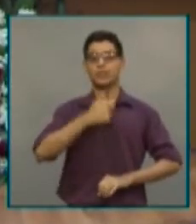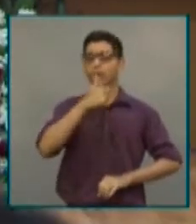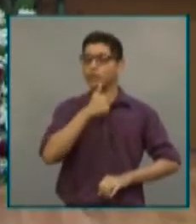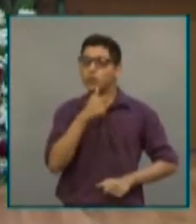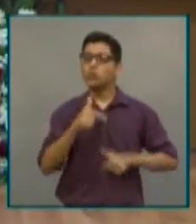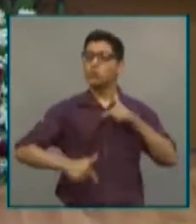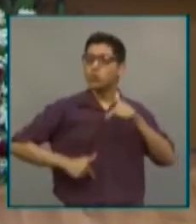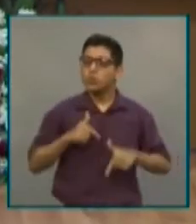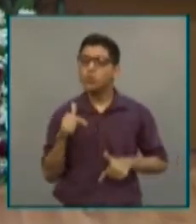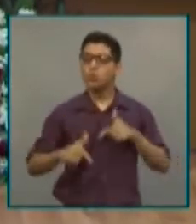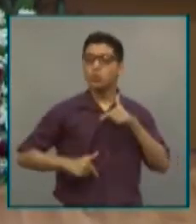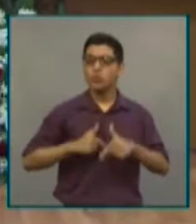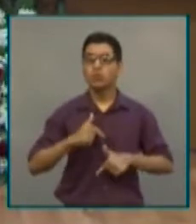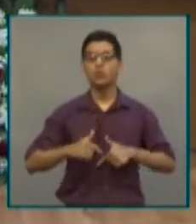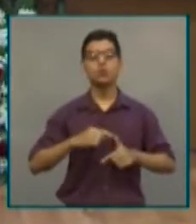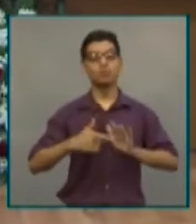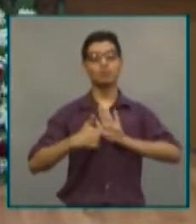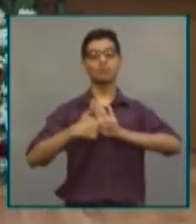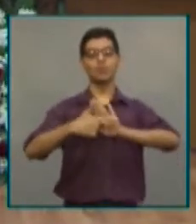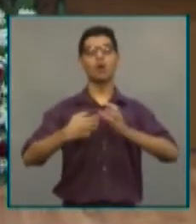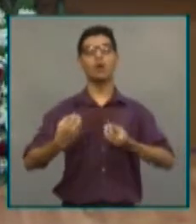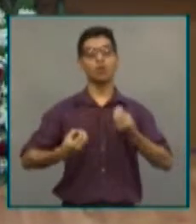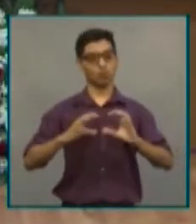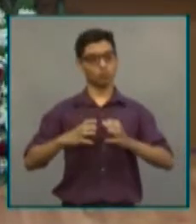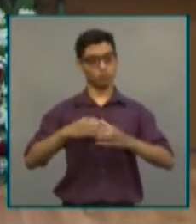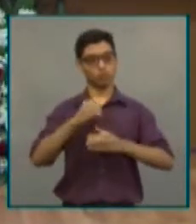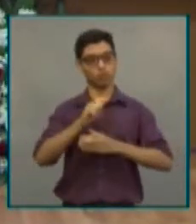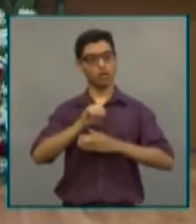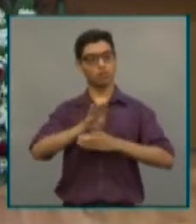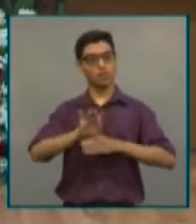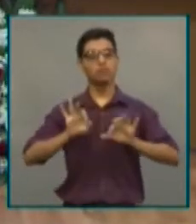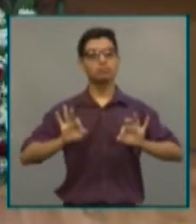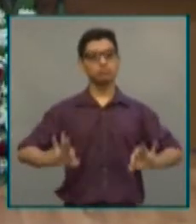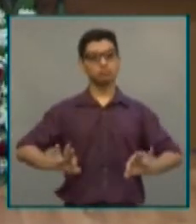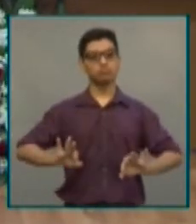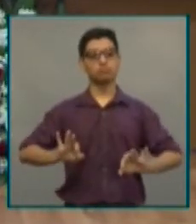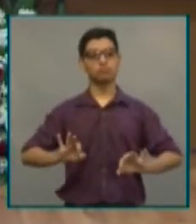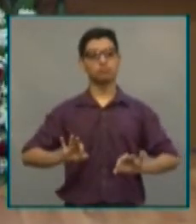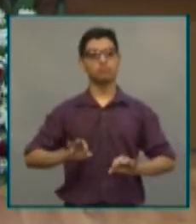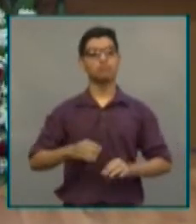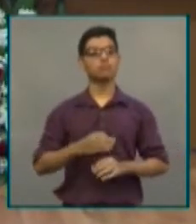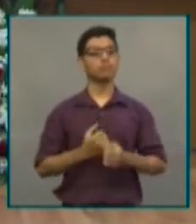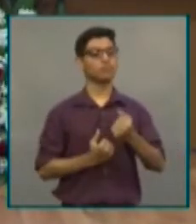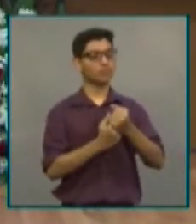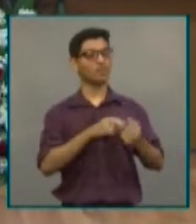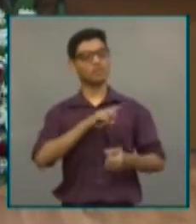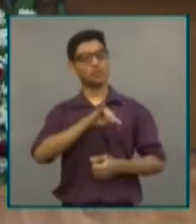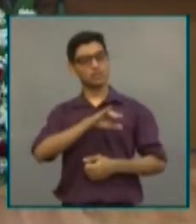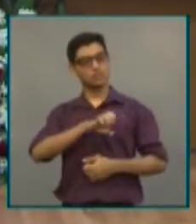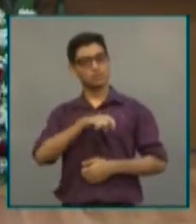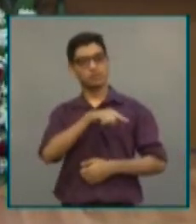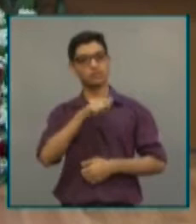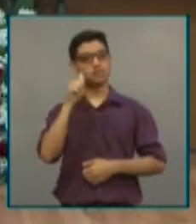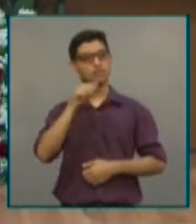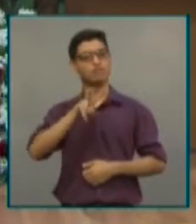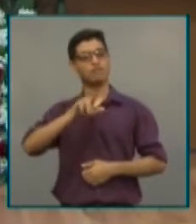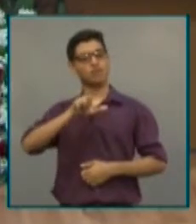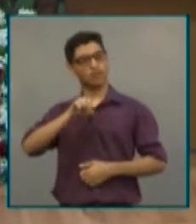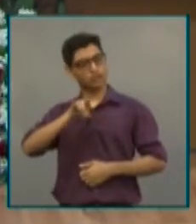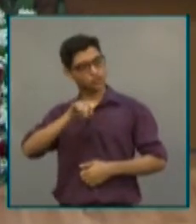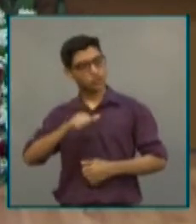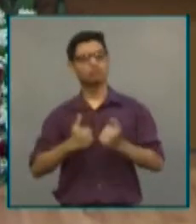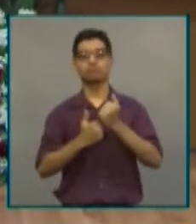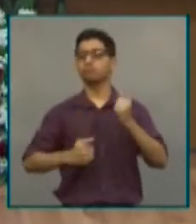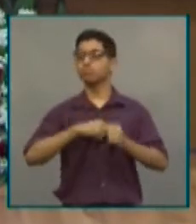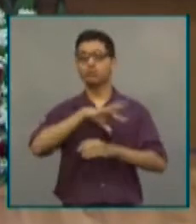repetir na OAB, porque é isso que nós queremos. Com a minha vice na Vládia, com toda essa diretoria, com todo esse conselho,